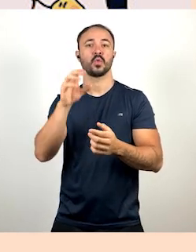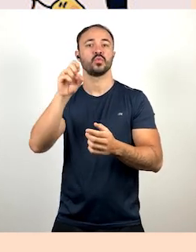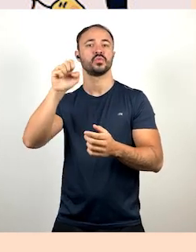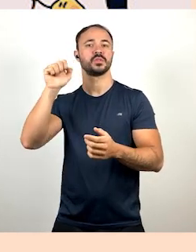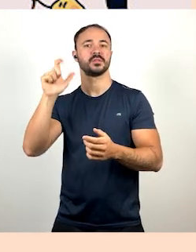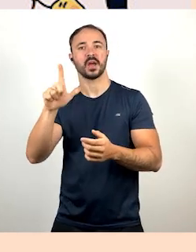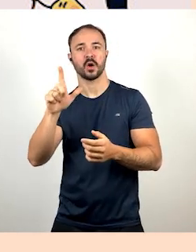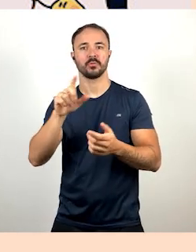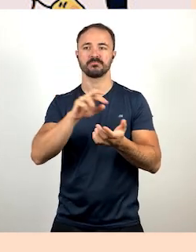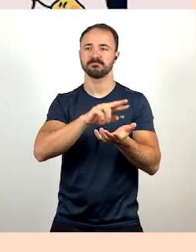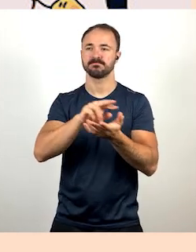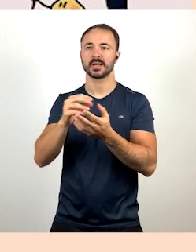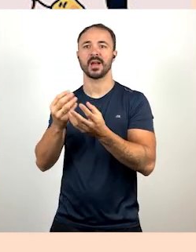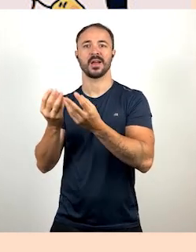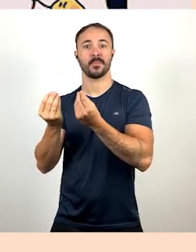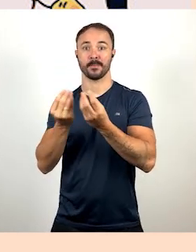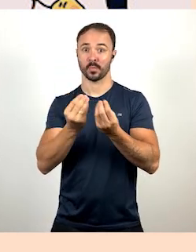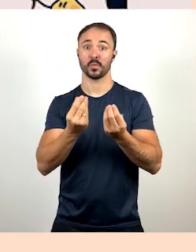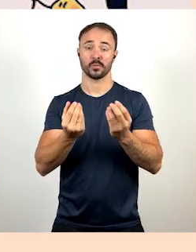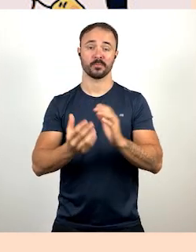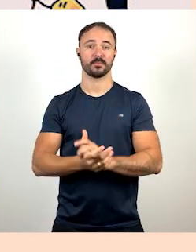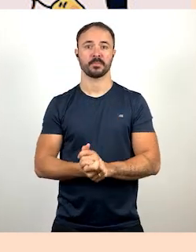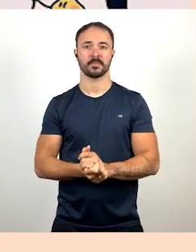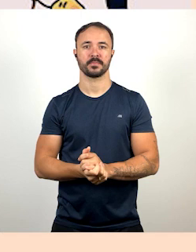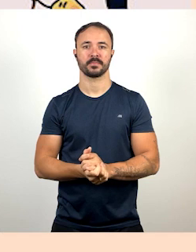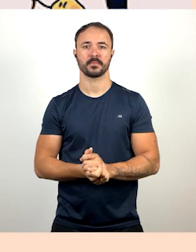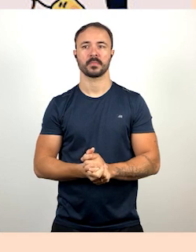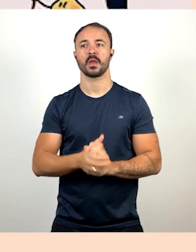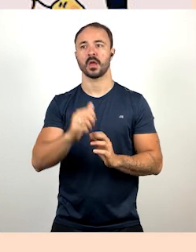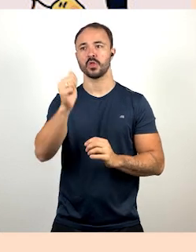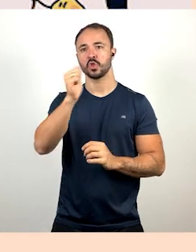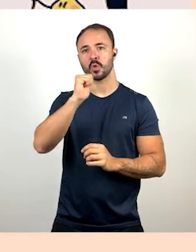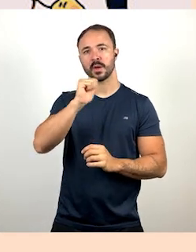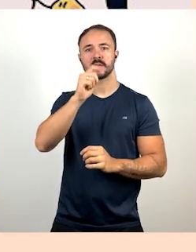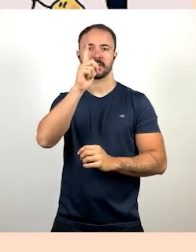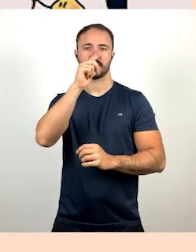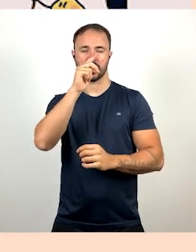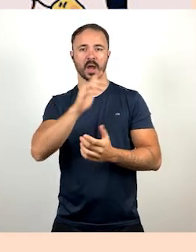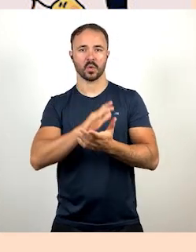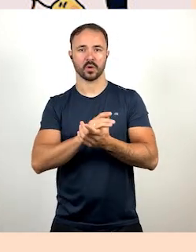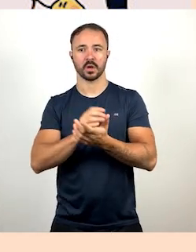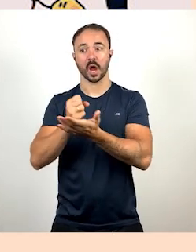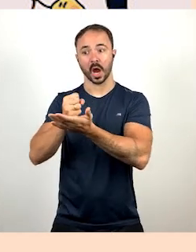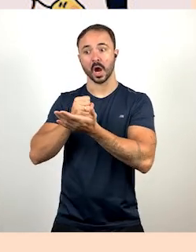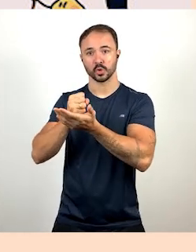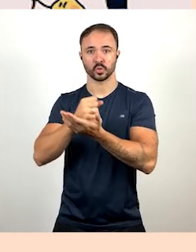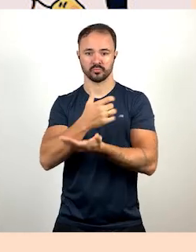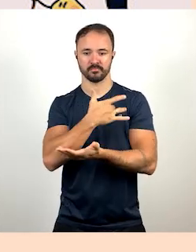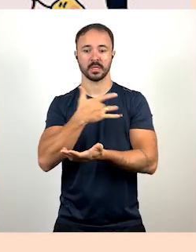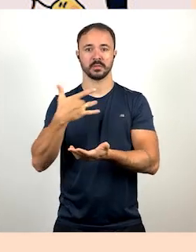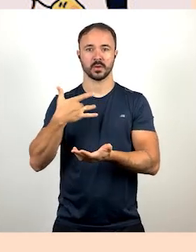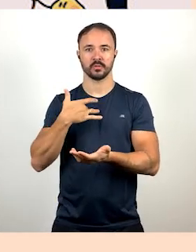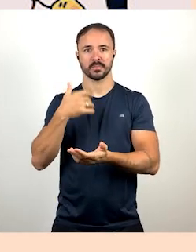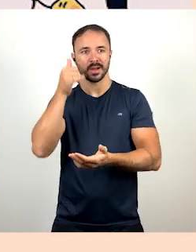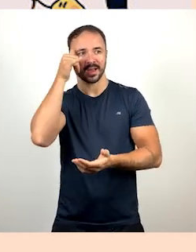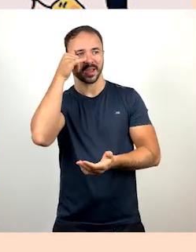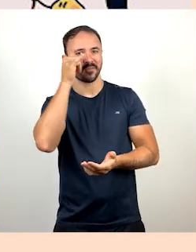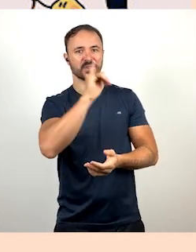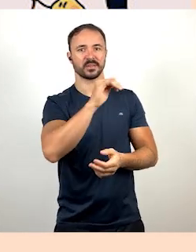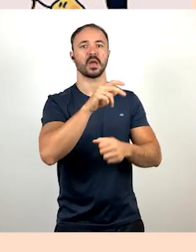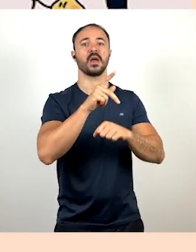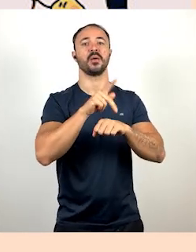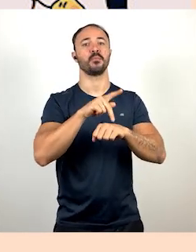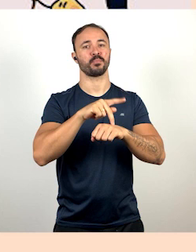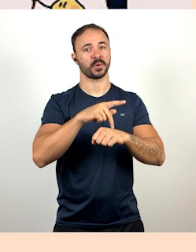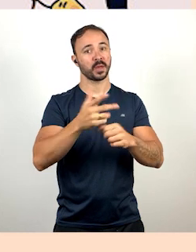fator importante. A ingestão de água auxilia na não formação dessas